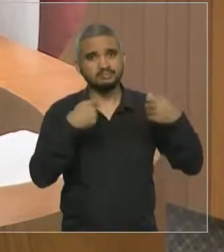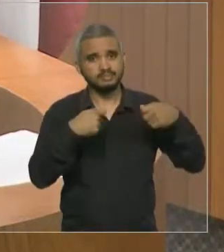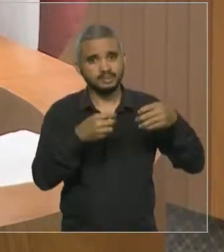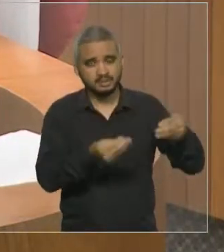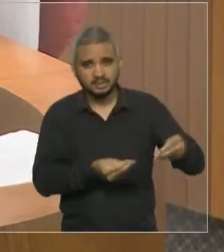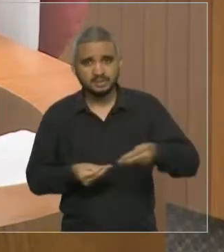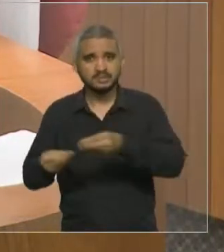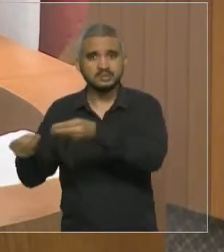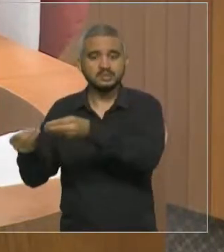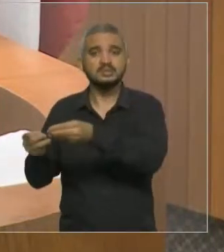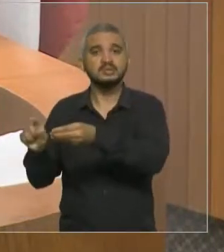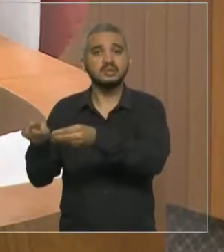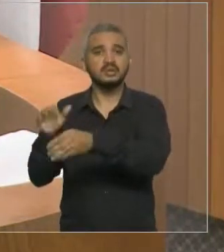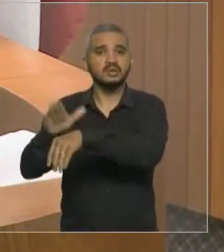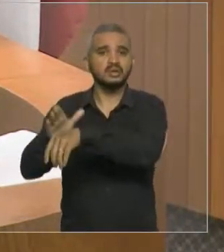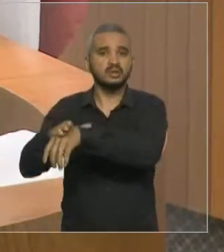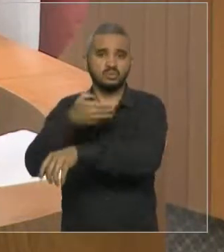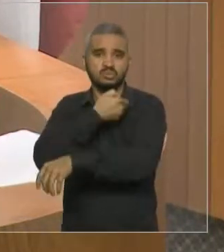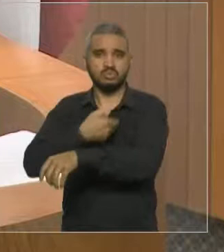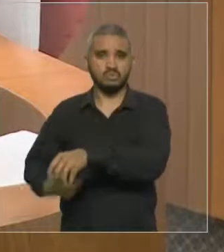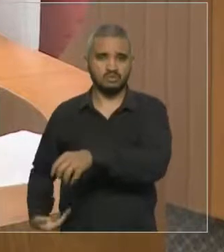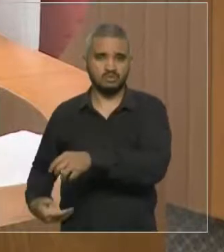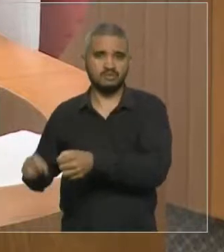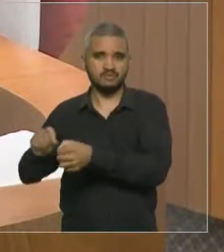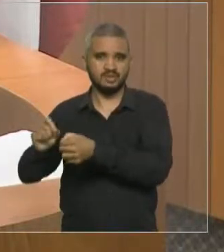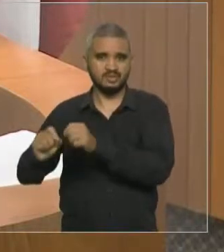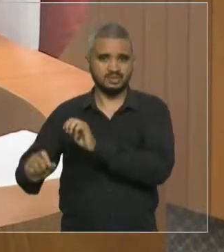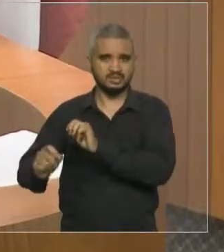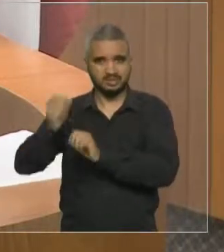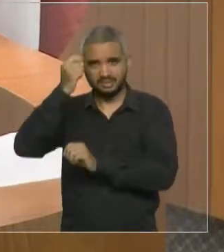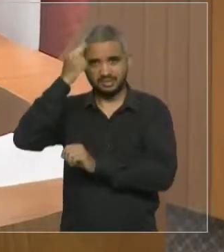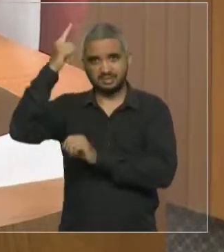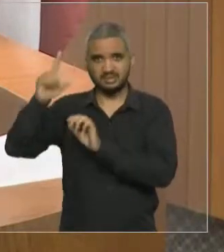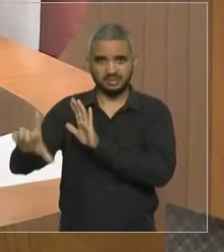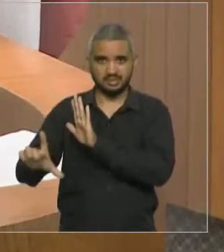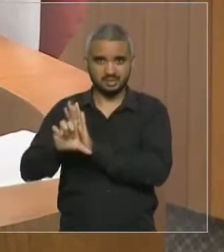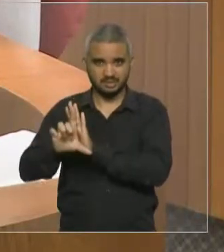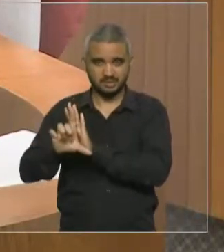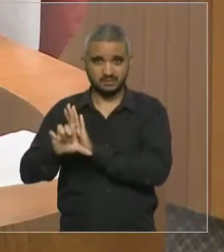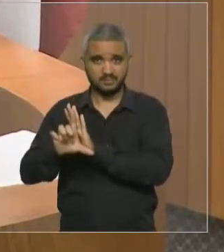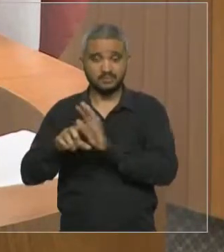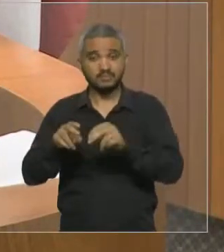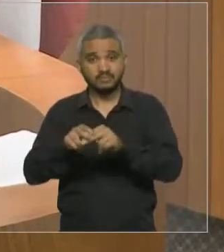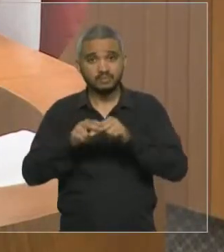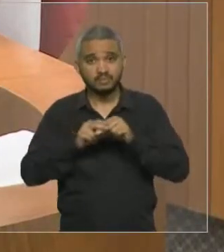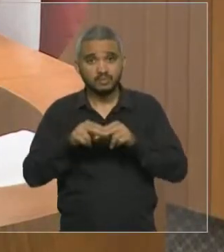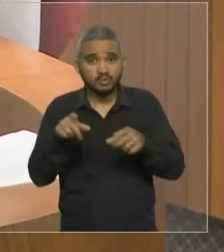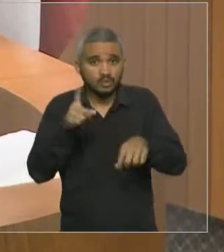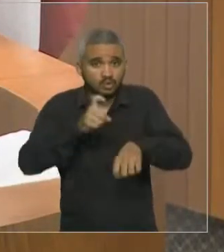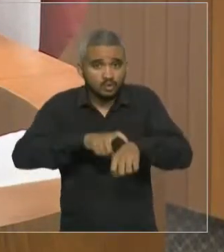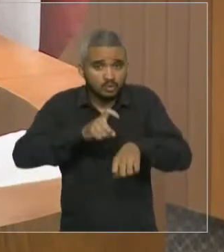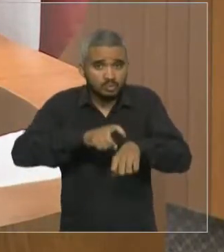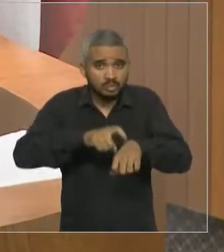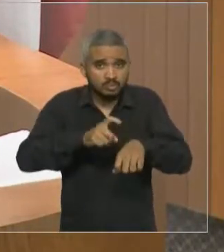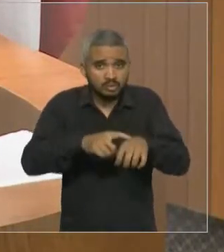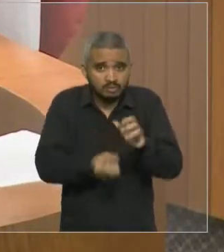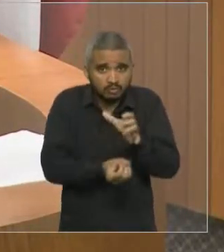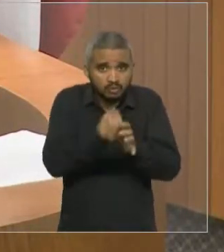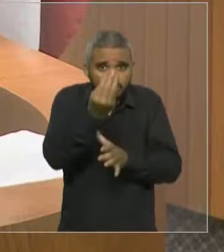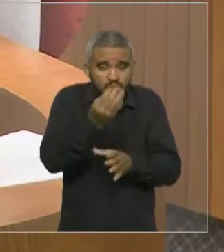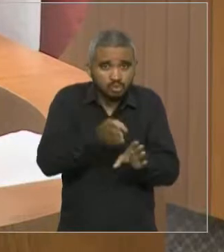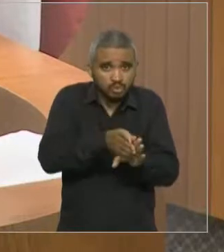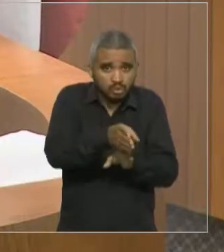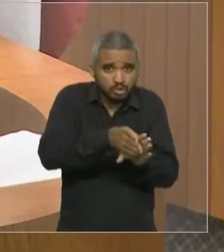lei pelo executivo e não o foi a partir do momento que criou se um conselho para fazer a gestão do curso se colocou do